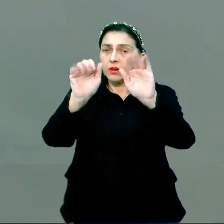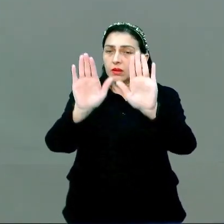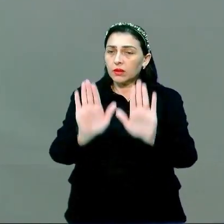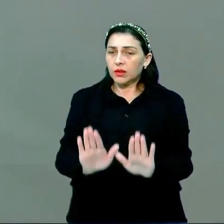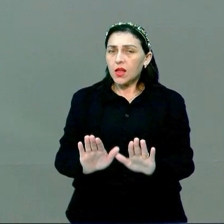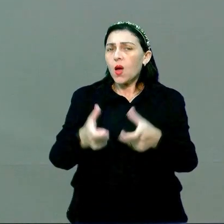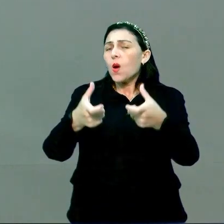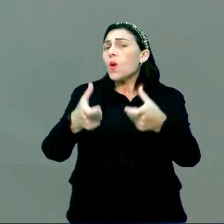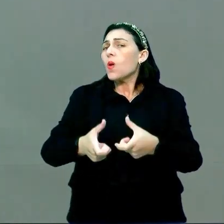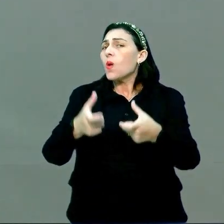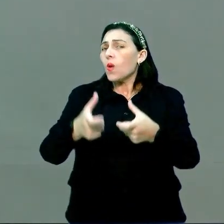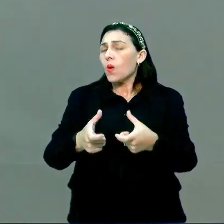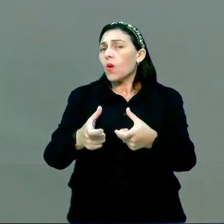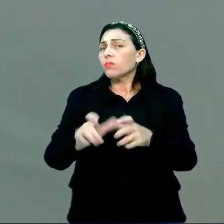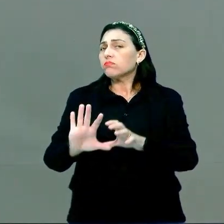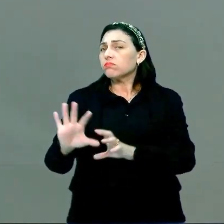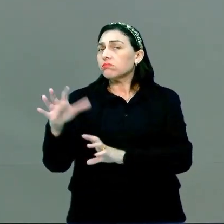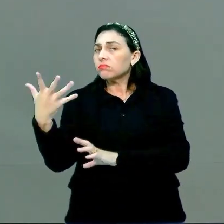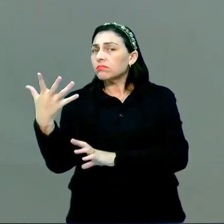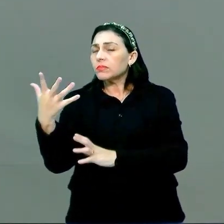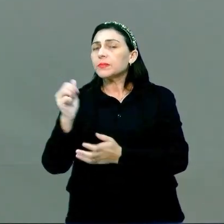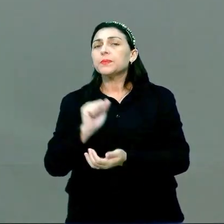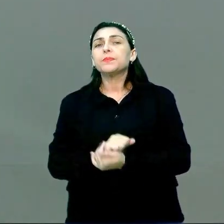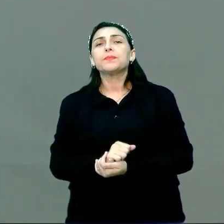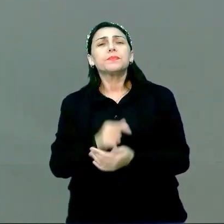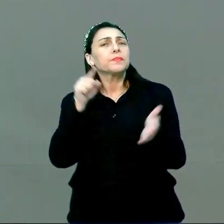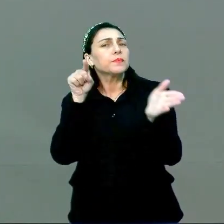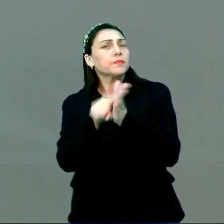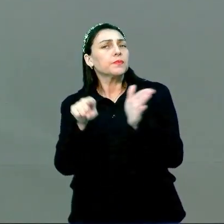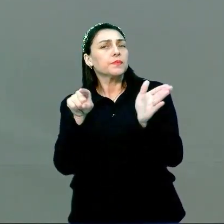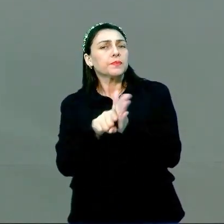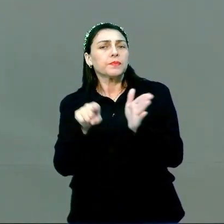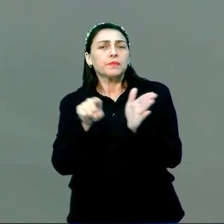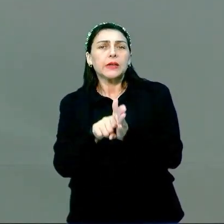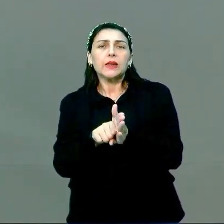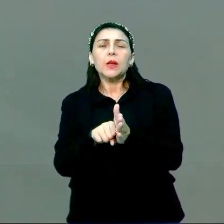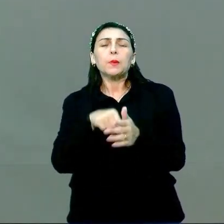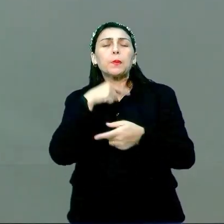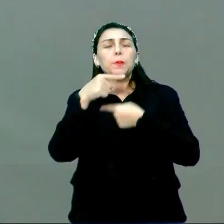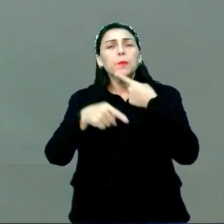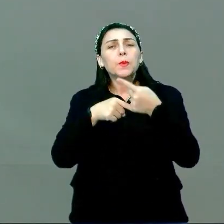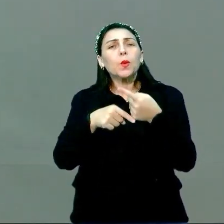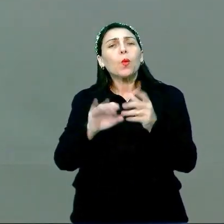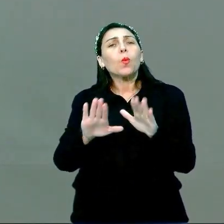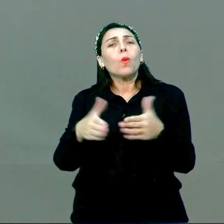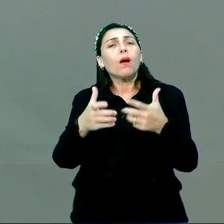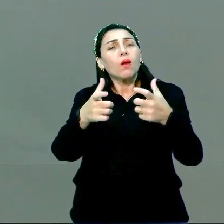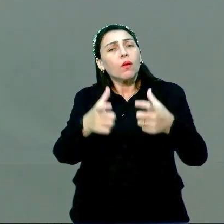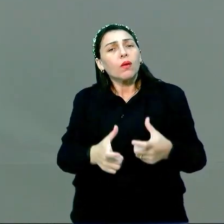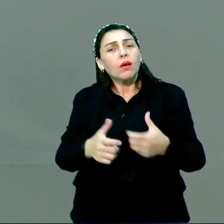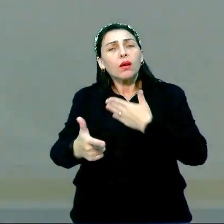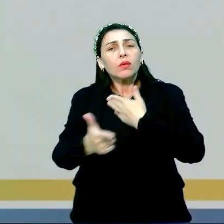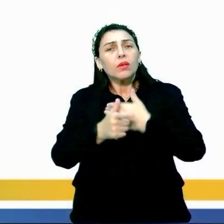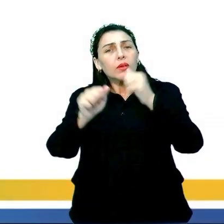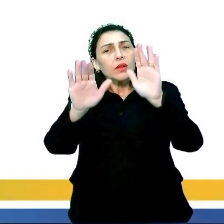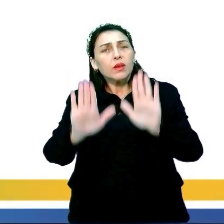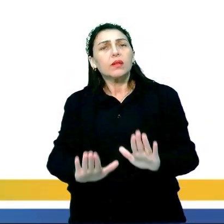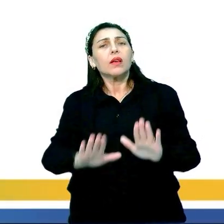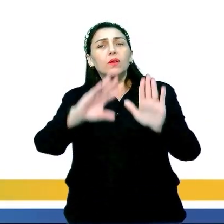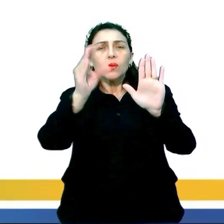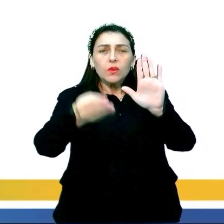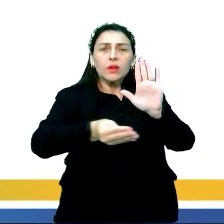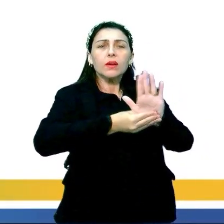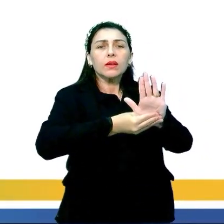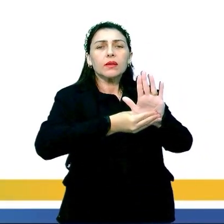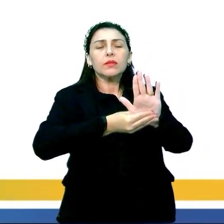cartazes? Onde eles são veiculados? E aí, uma das perguntas que não querem calar é: em que locais os cartazes são